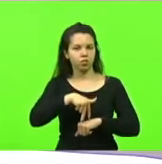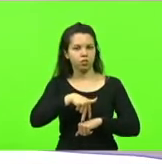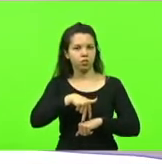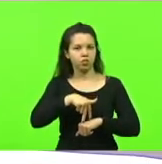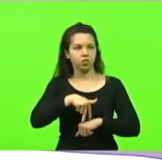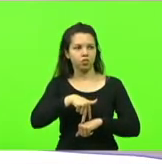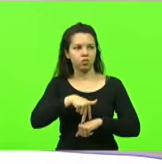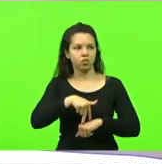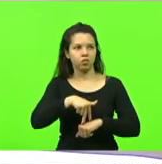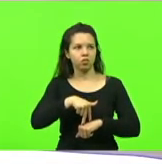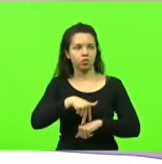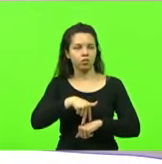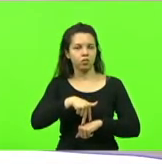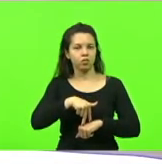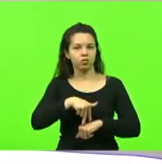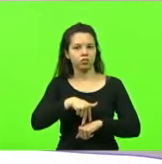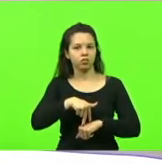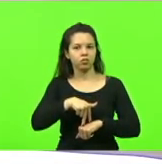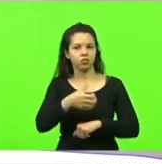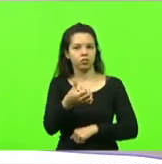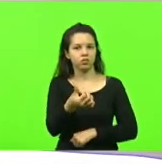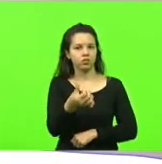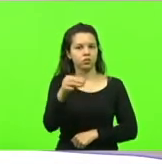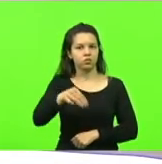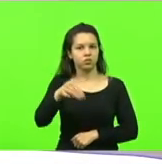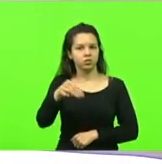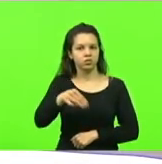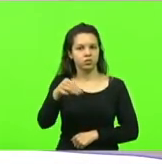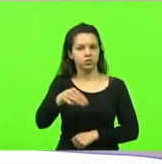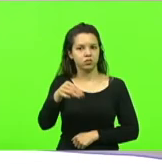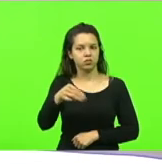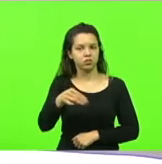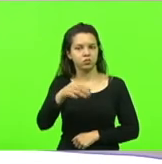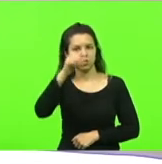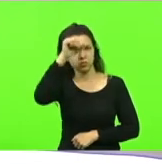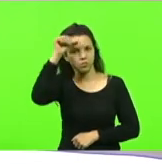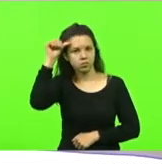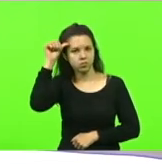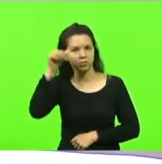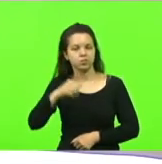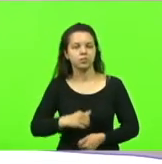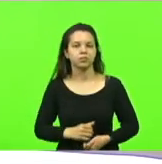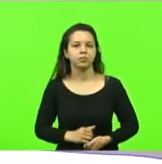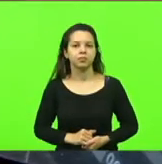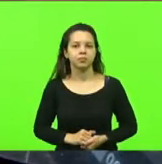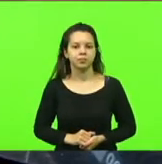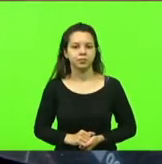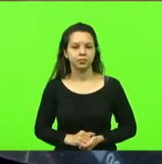terá 6 minutos, deputado Adrianinho.